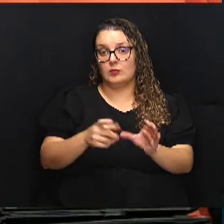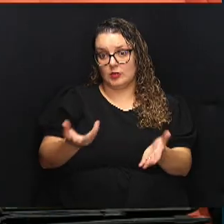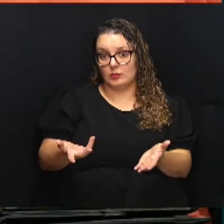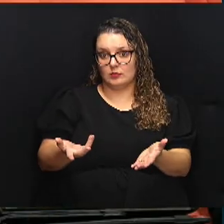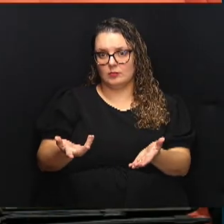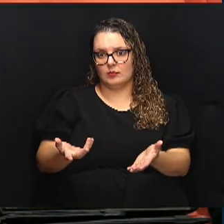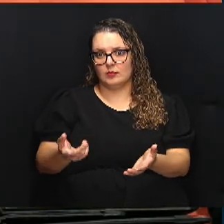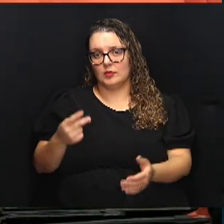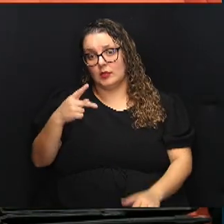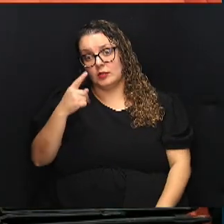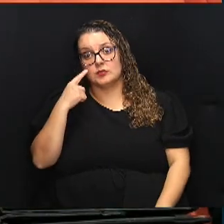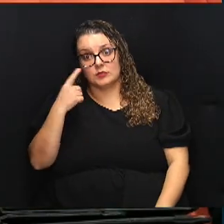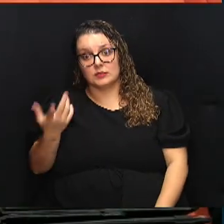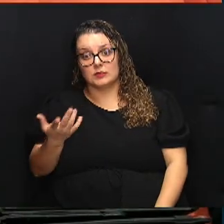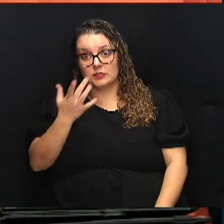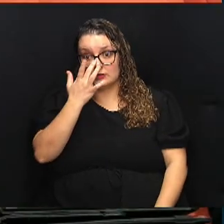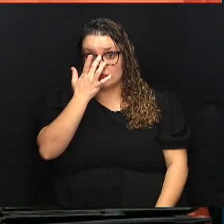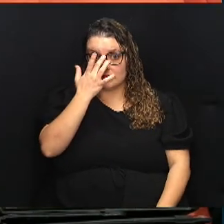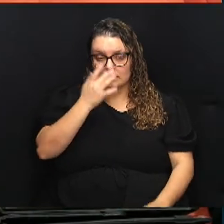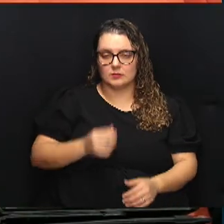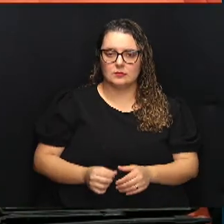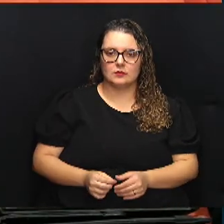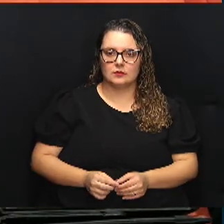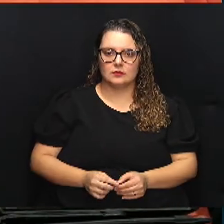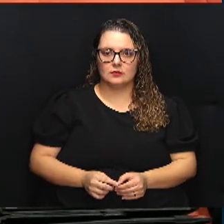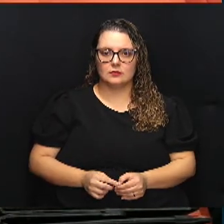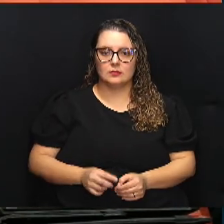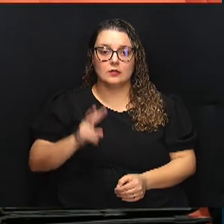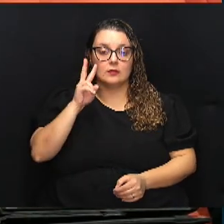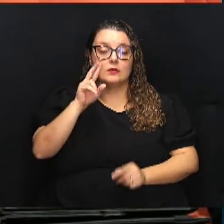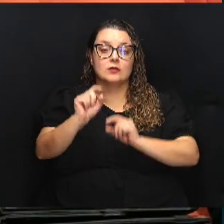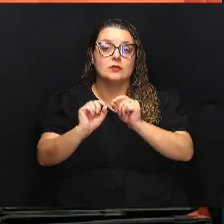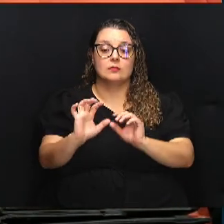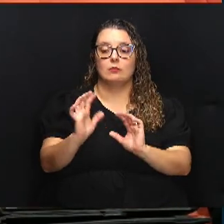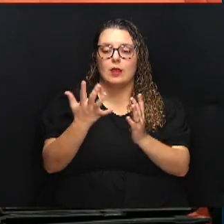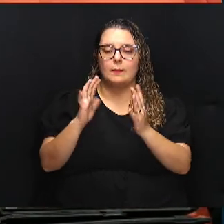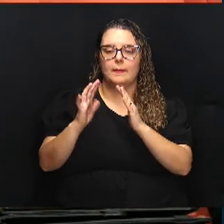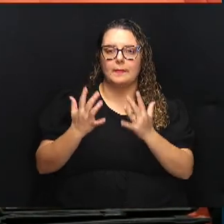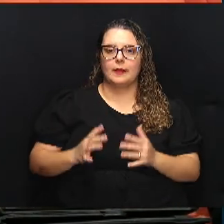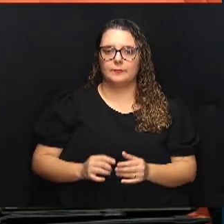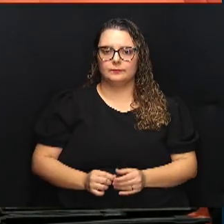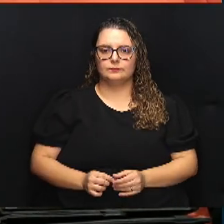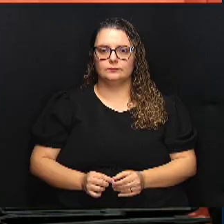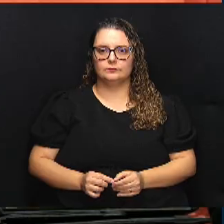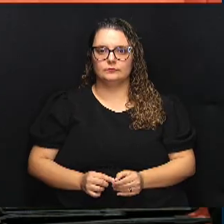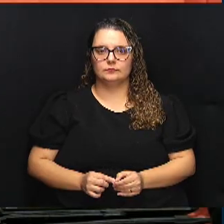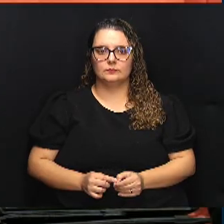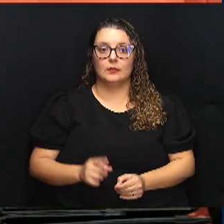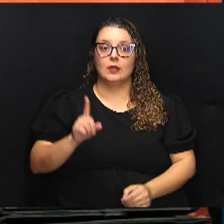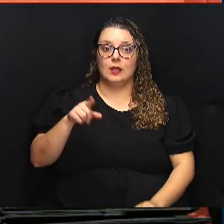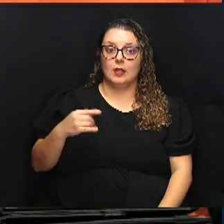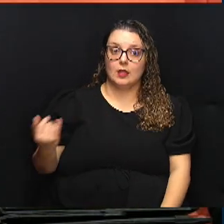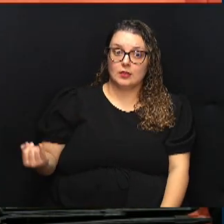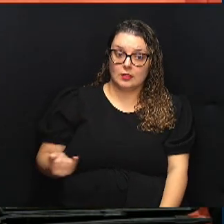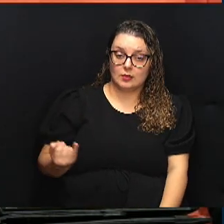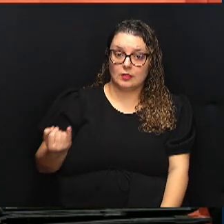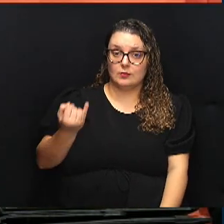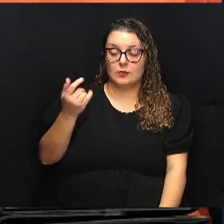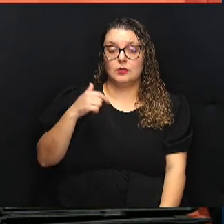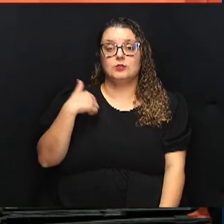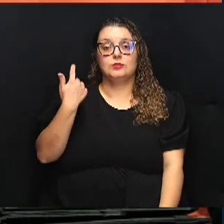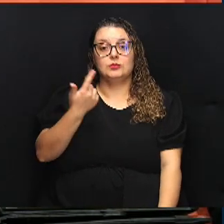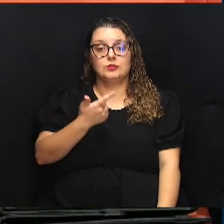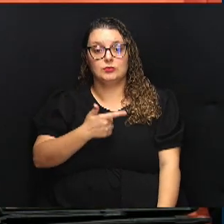a tua intenção. Veja o que aparece. É fundamental que a